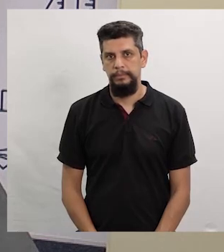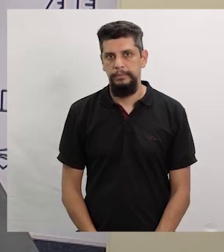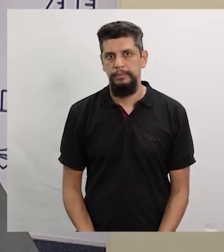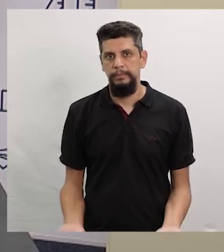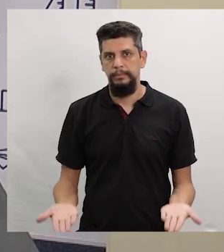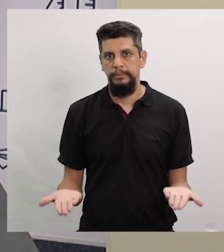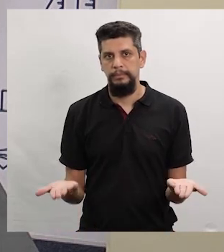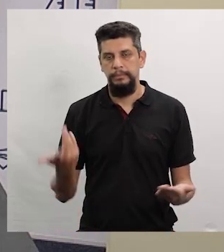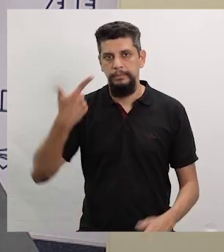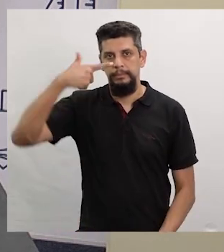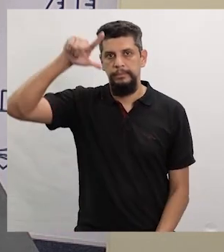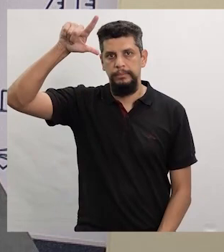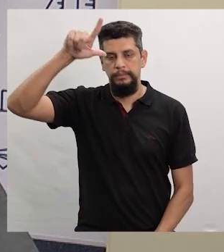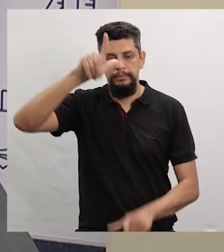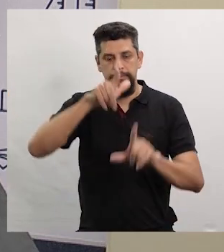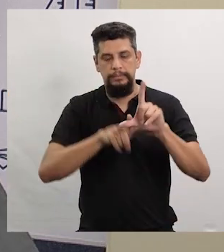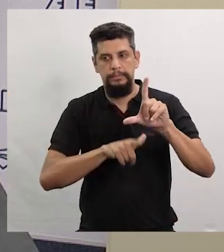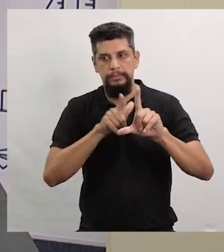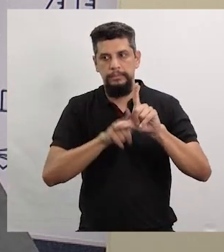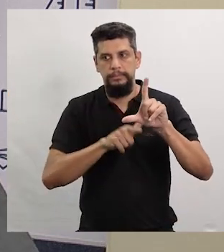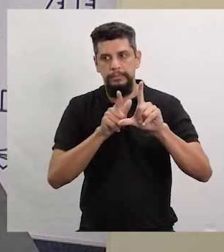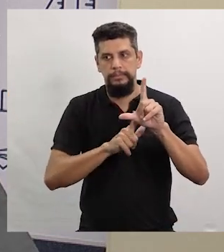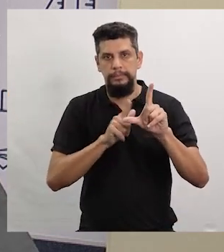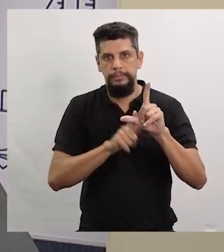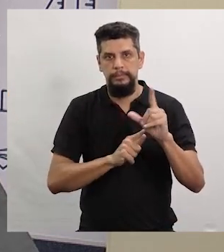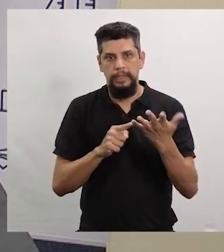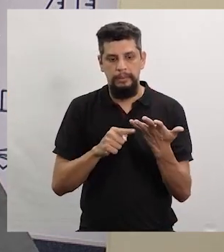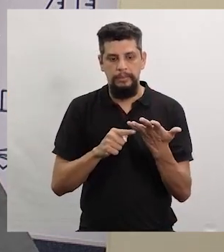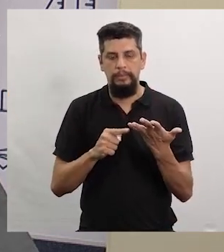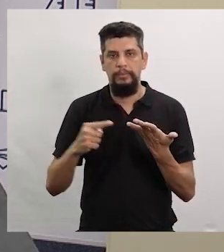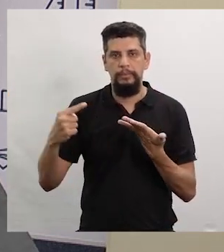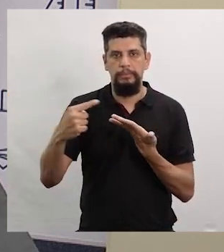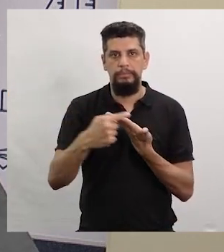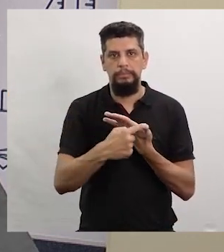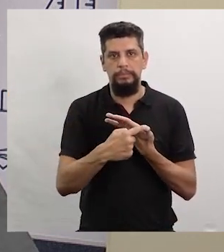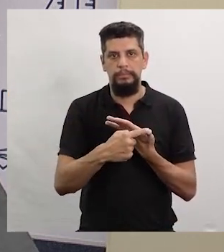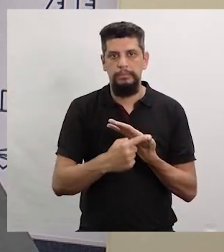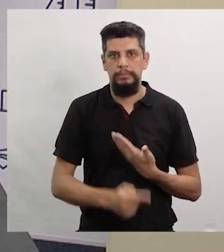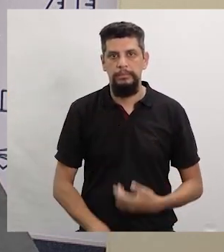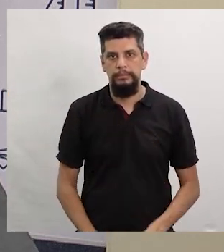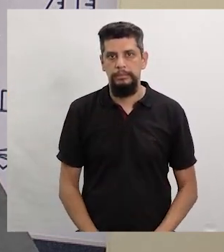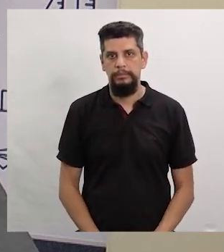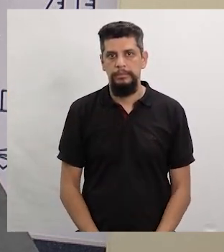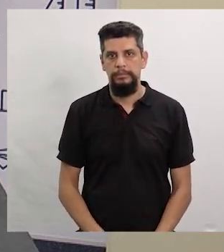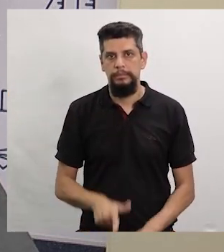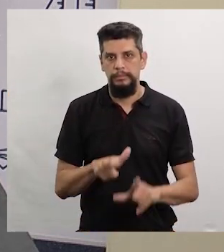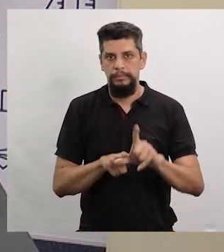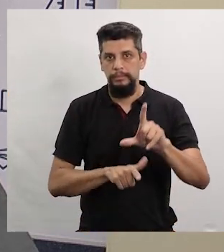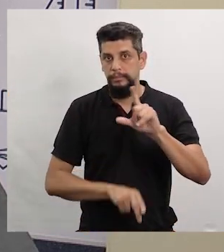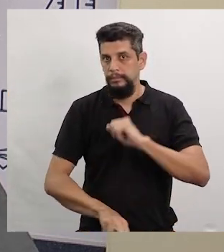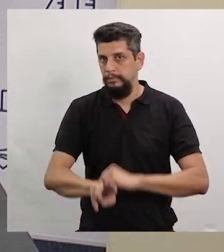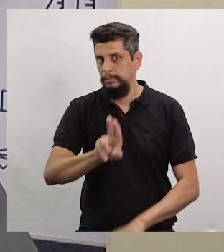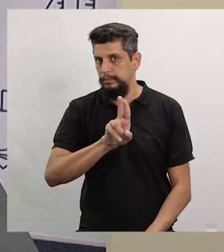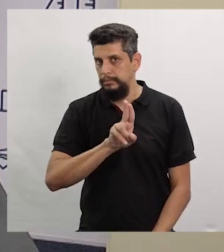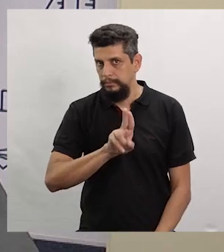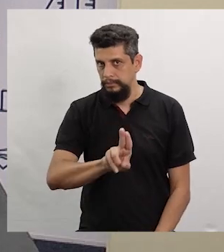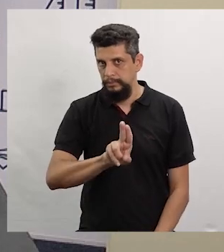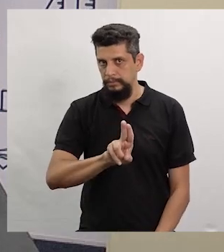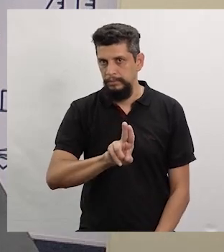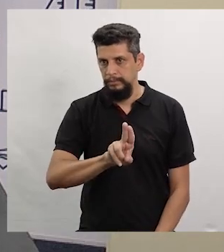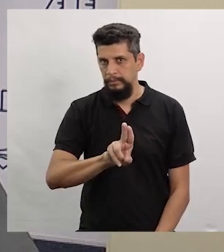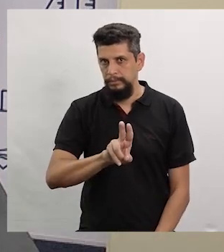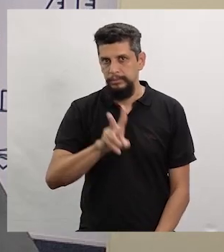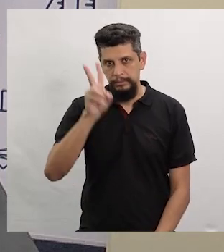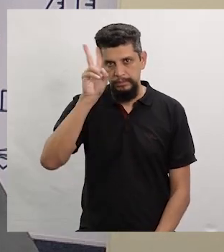cá a próxima letra é uma vogal letra U Lembra que eu